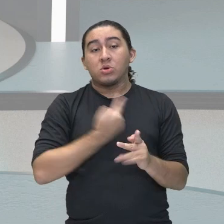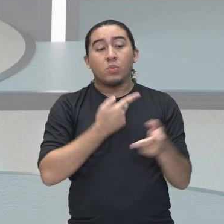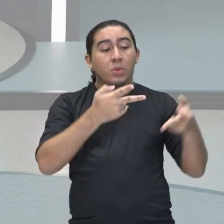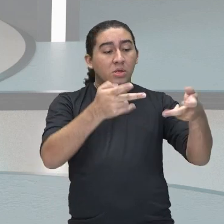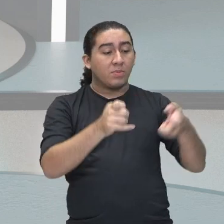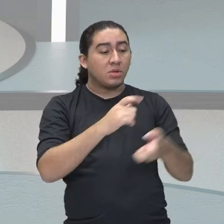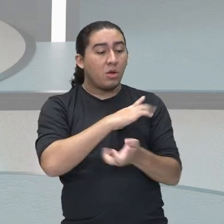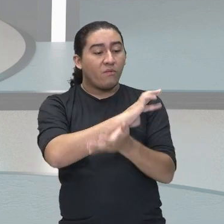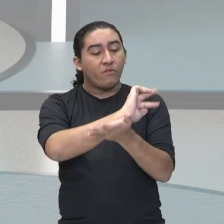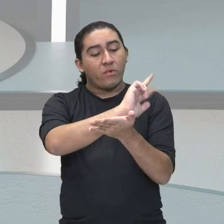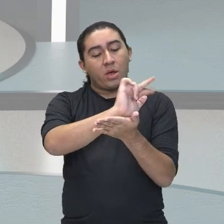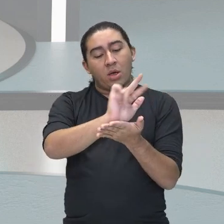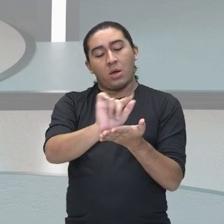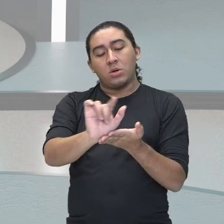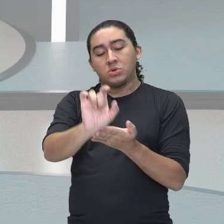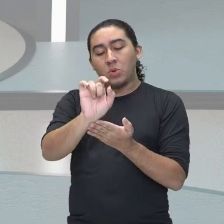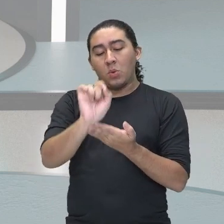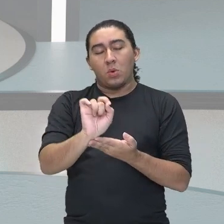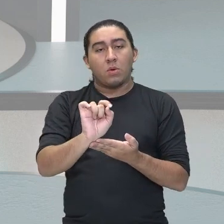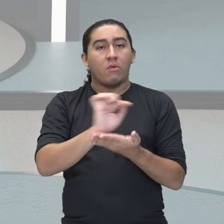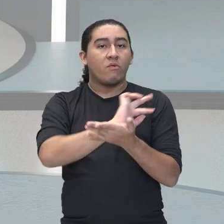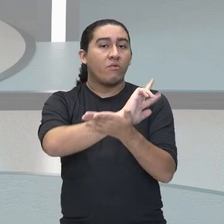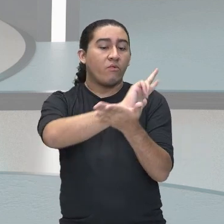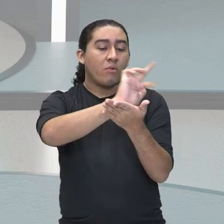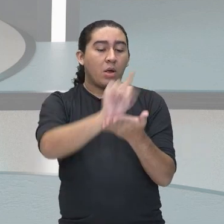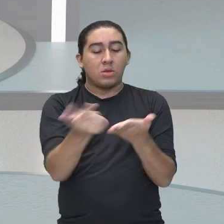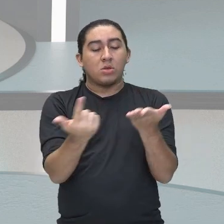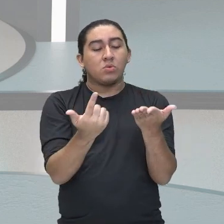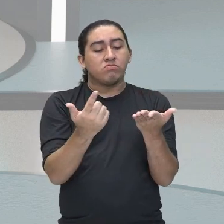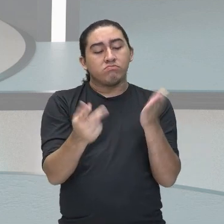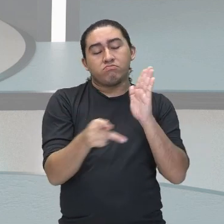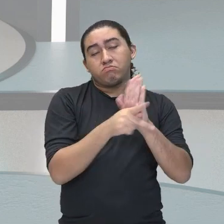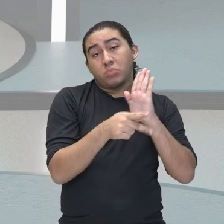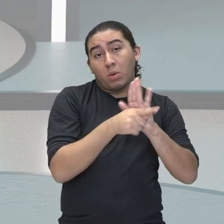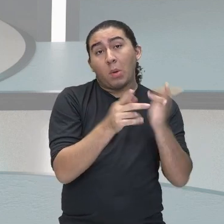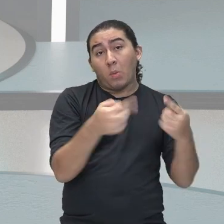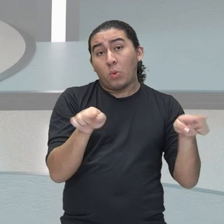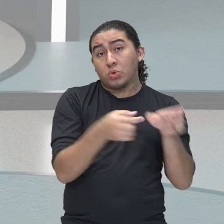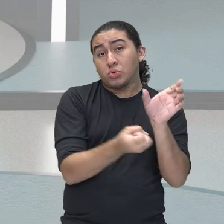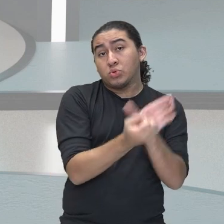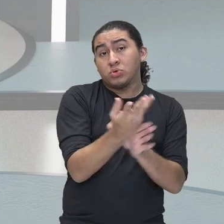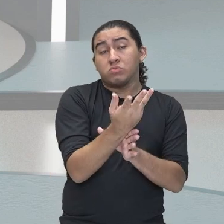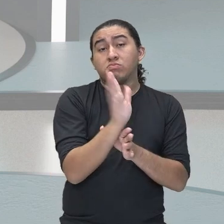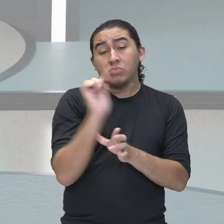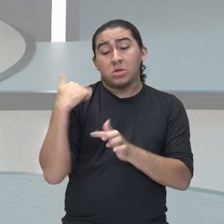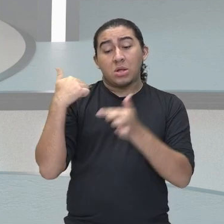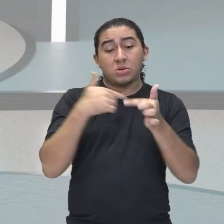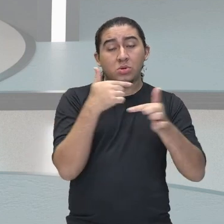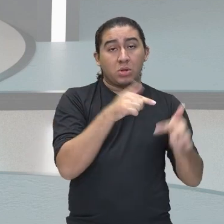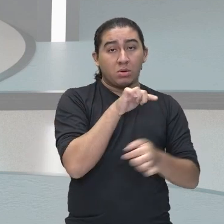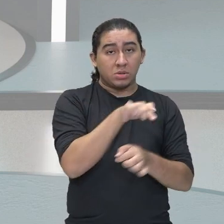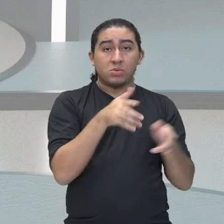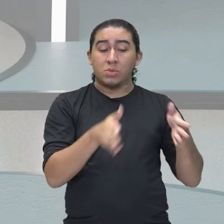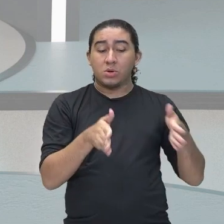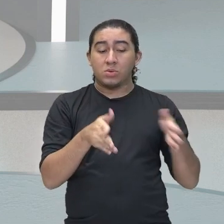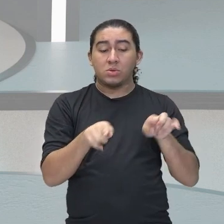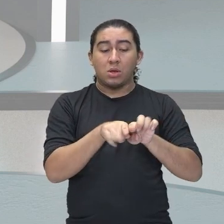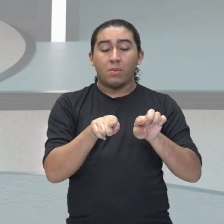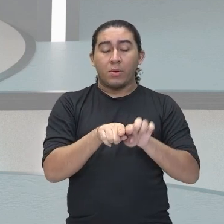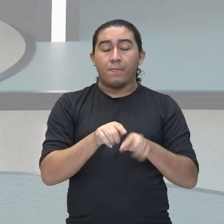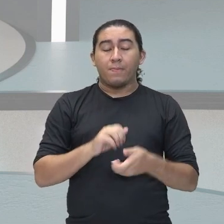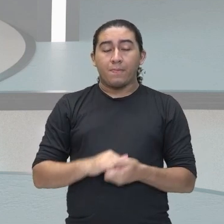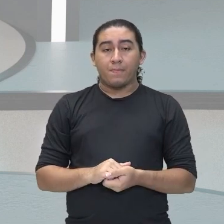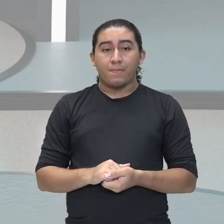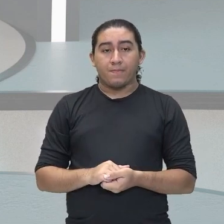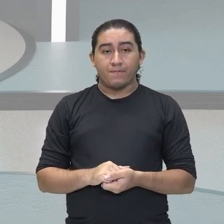temos várias obras desse período, músicas clássicas desse período, tá? Mozart,